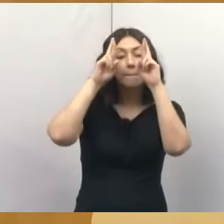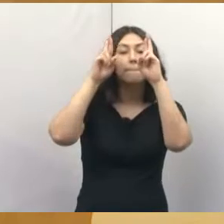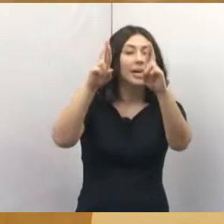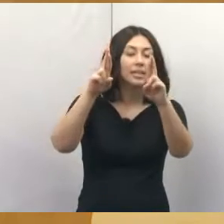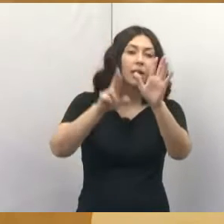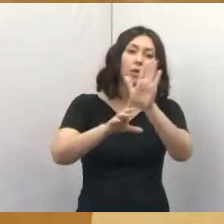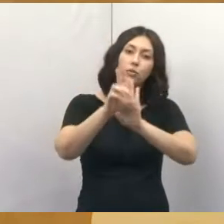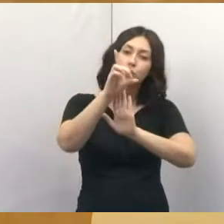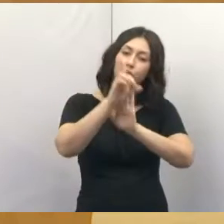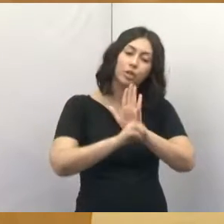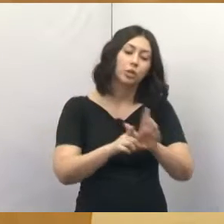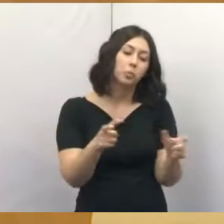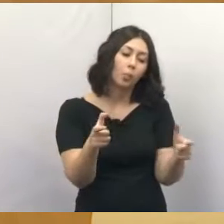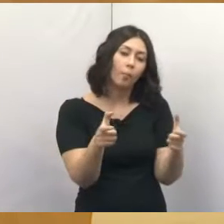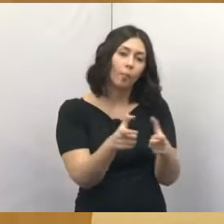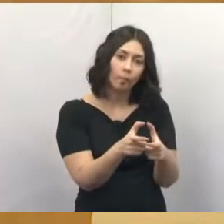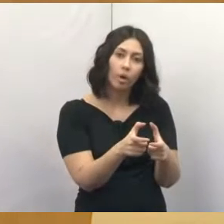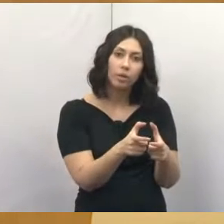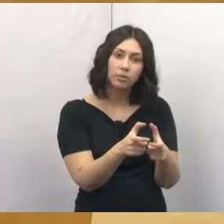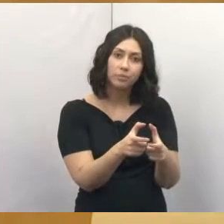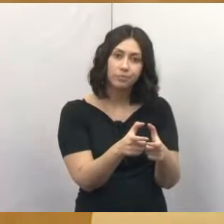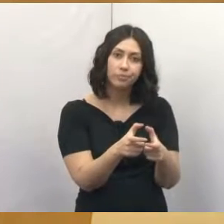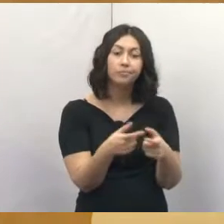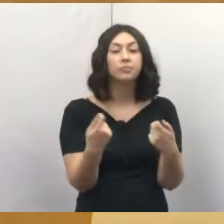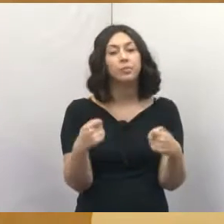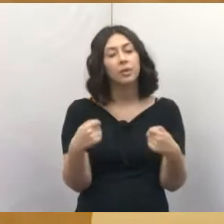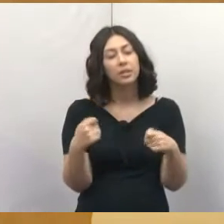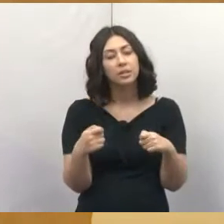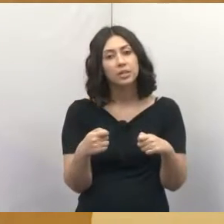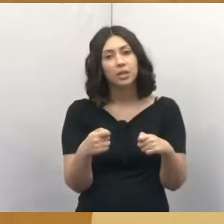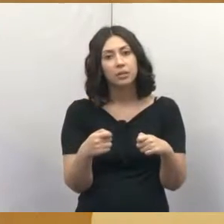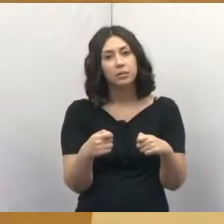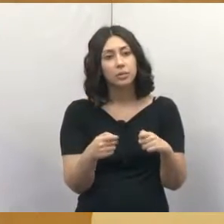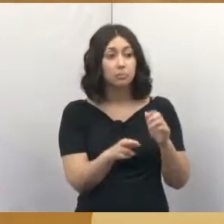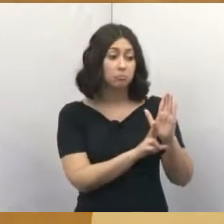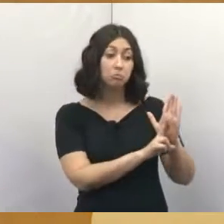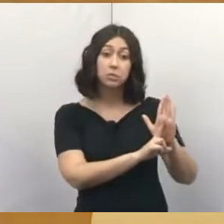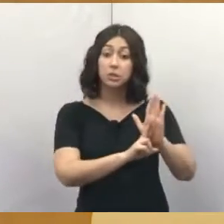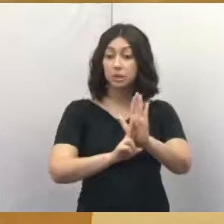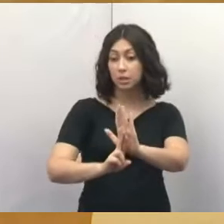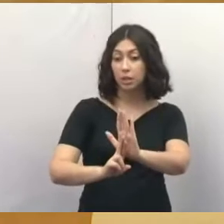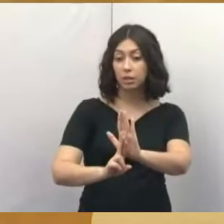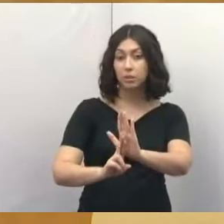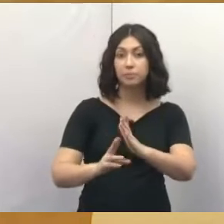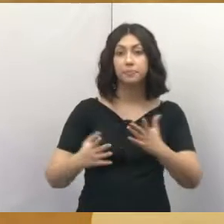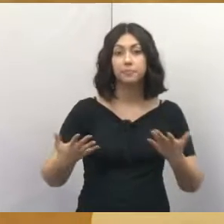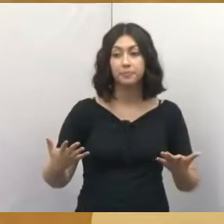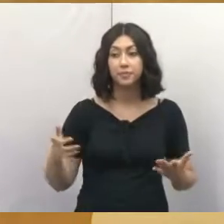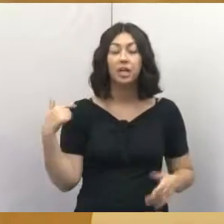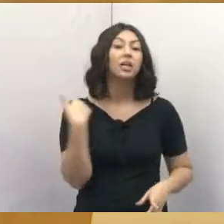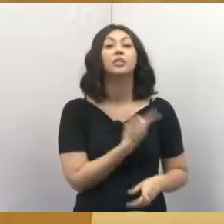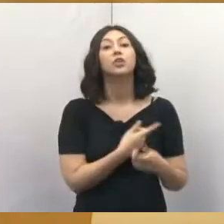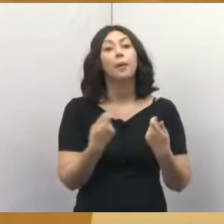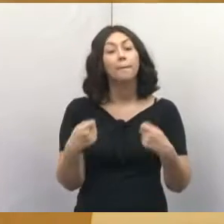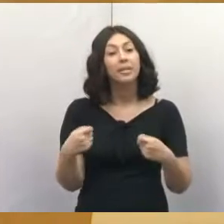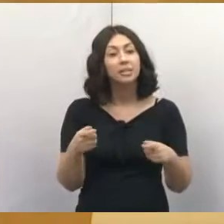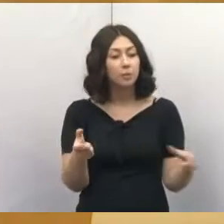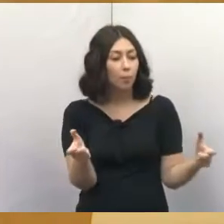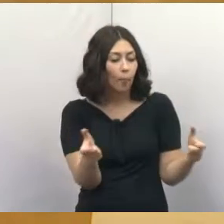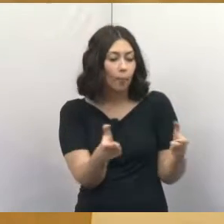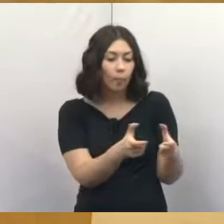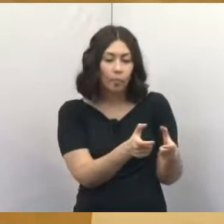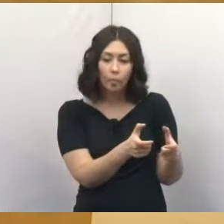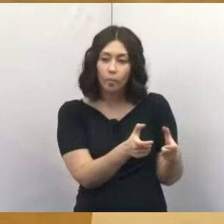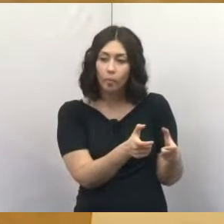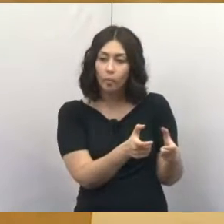o direito das minorias. A gente precisa dar voz às minorias. A gente precisa tratar as